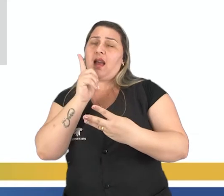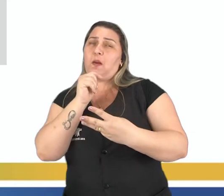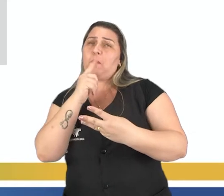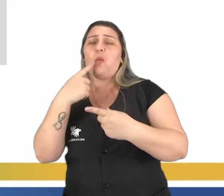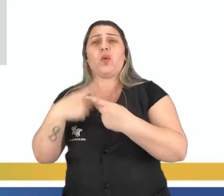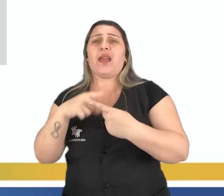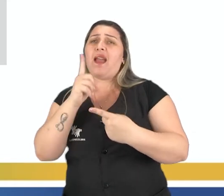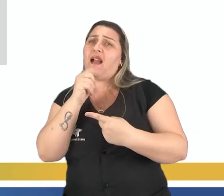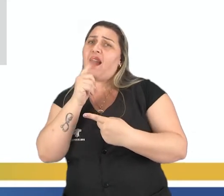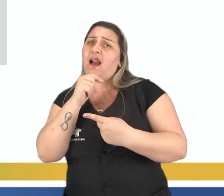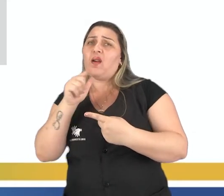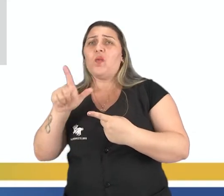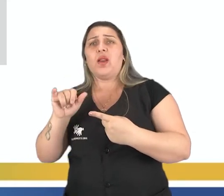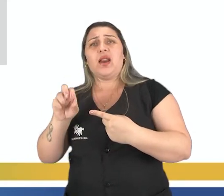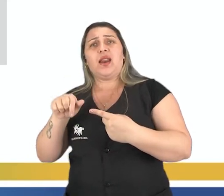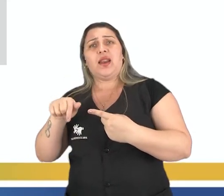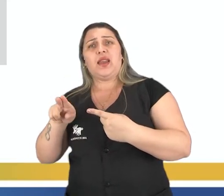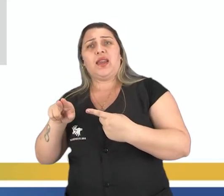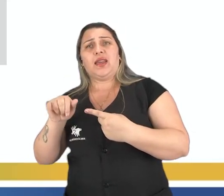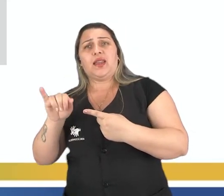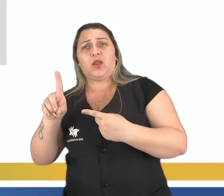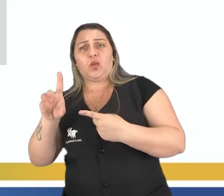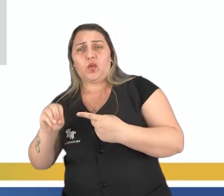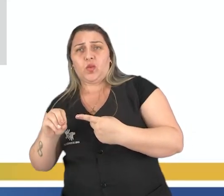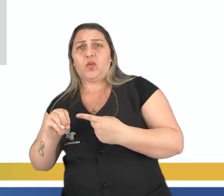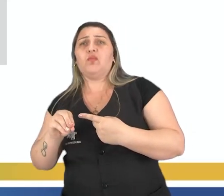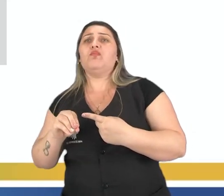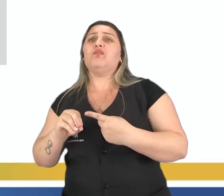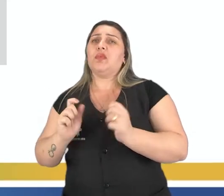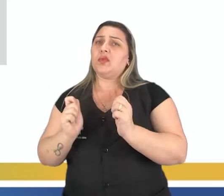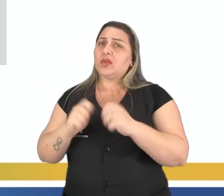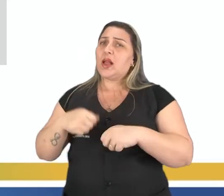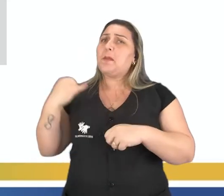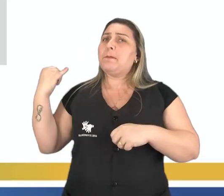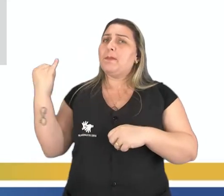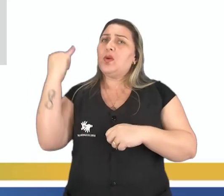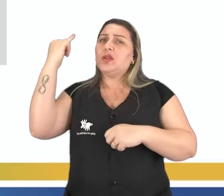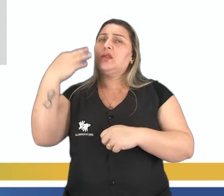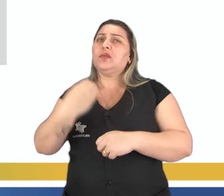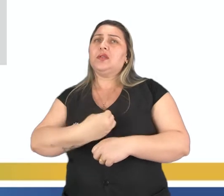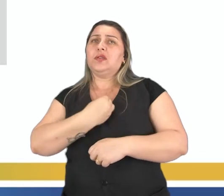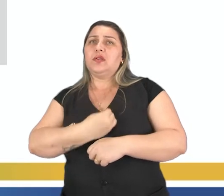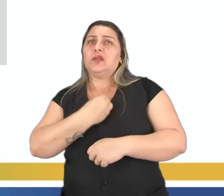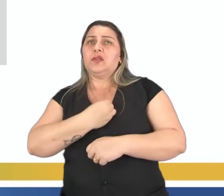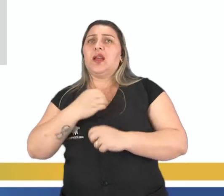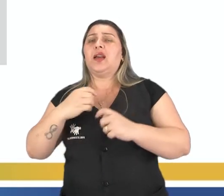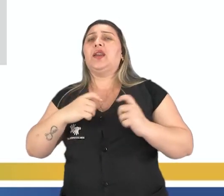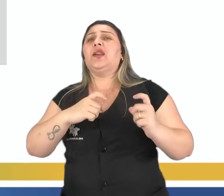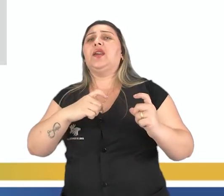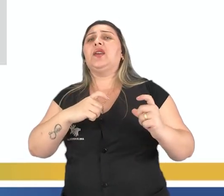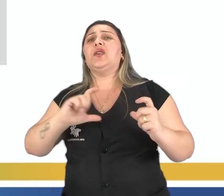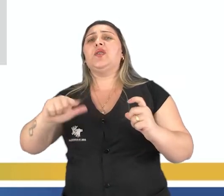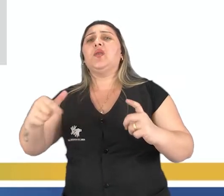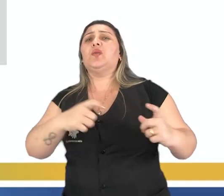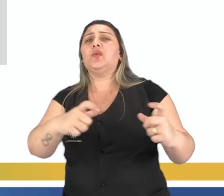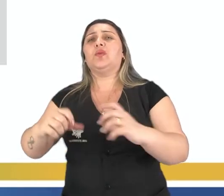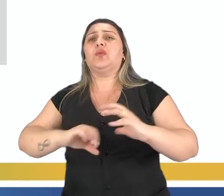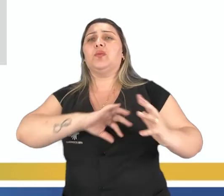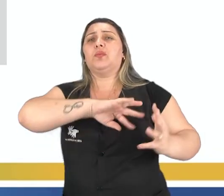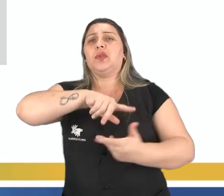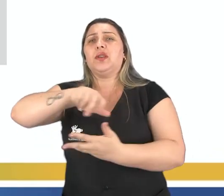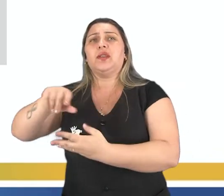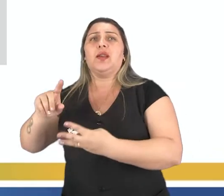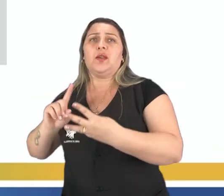por que a água em estado líquido é uma condição necessária para a vida em outros planetas?